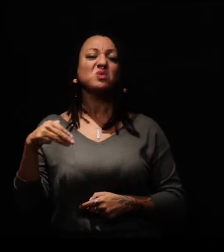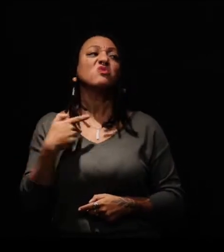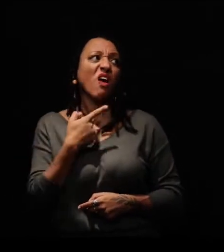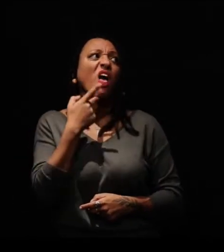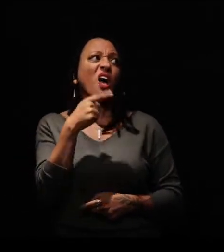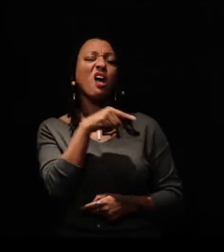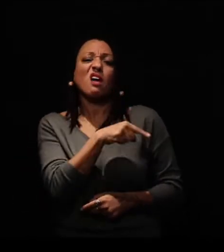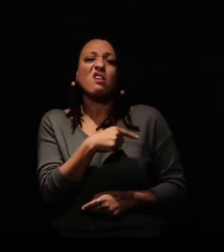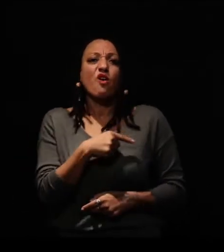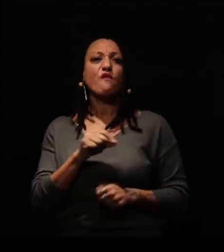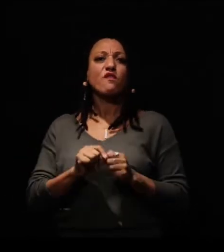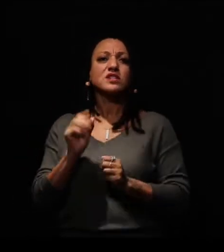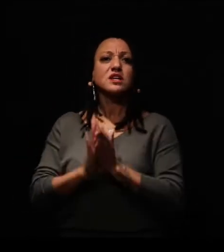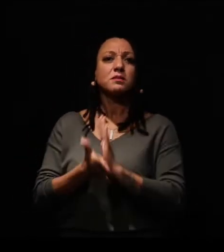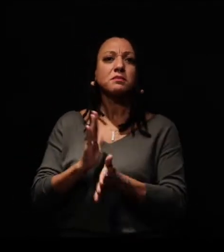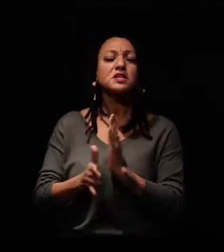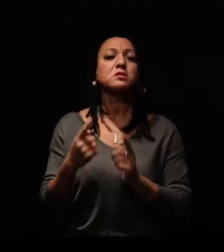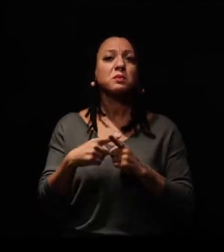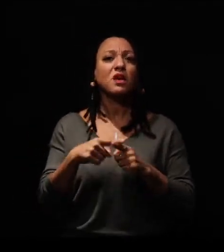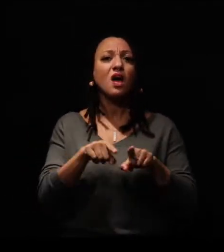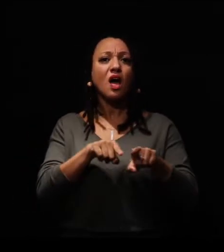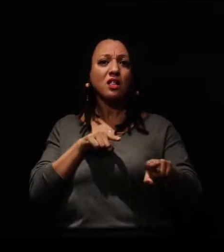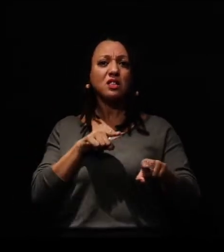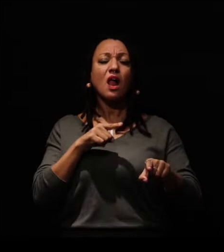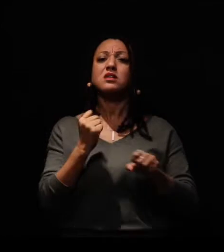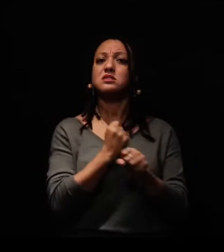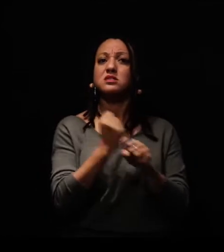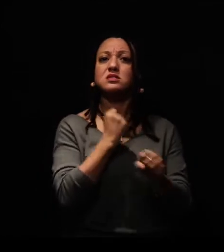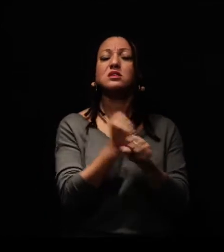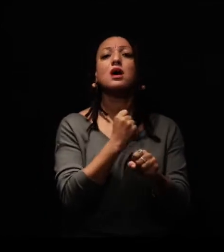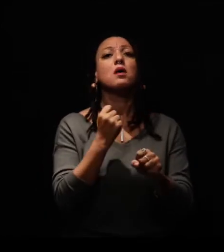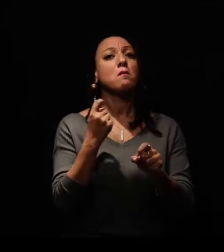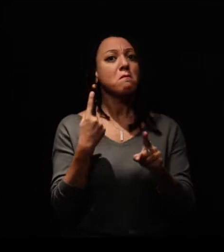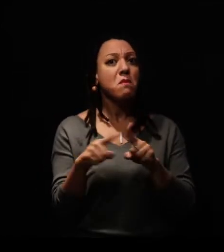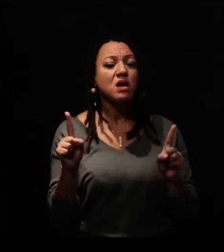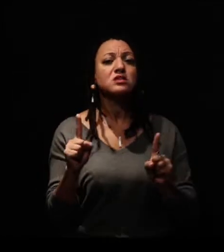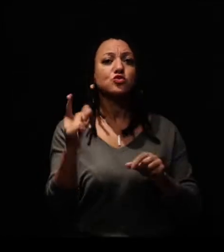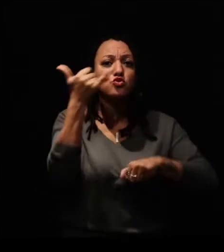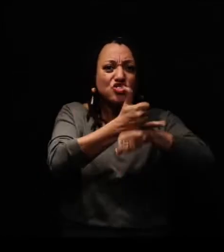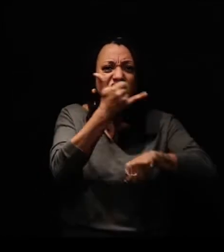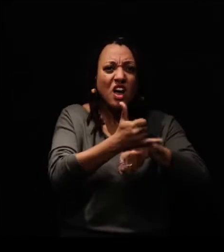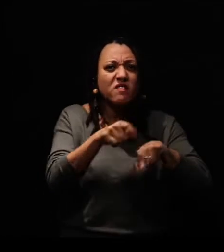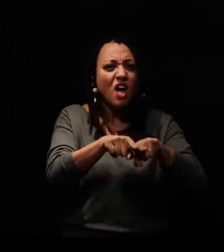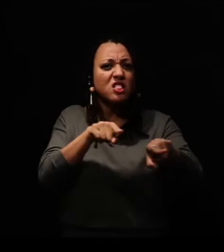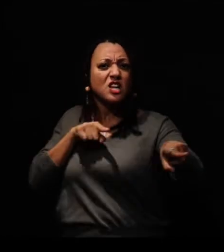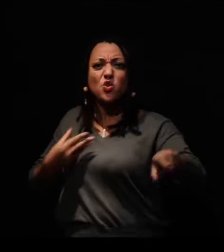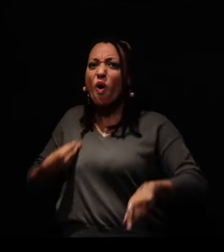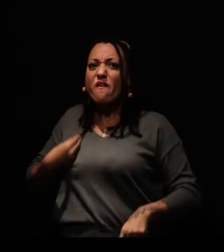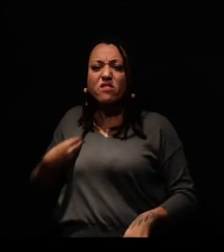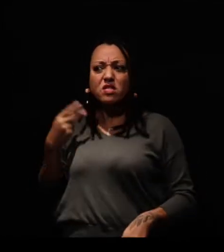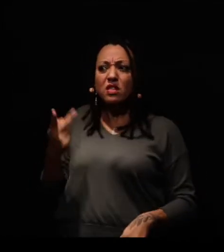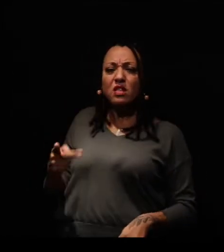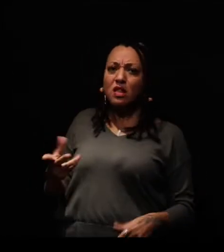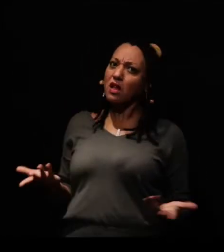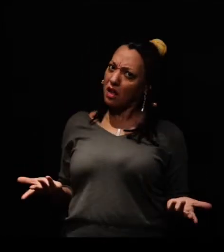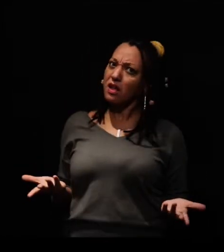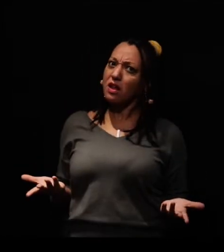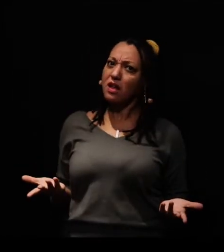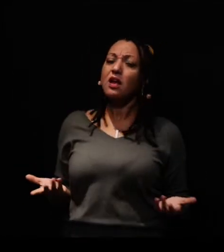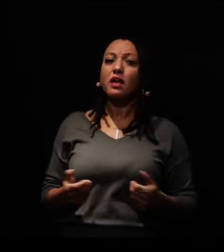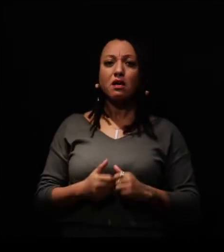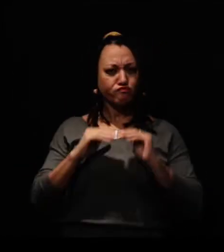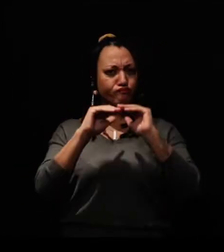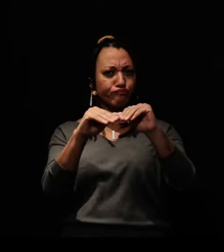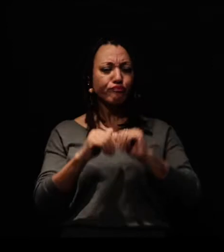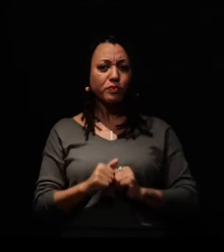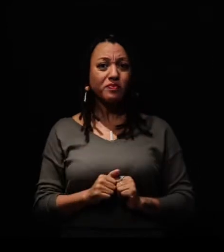mesmo pra cima dos patrões das grandes empreiteiras. O que é atrasar alguns meses de obra, cujo dono contribuiu pro atraso de sua vida inteira? Tá de brincadeira? Mãos à obra,